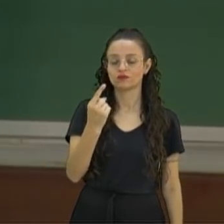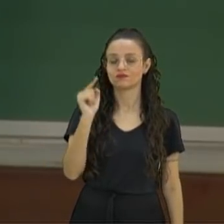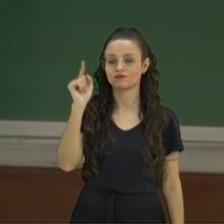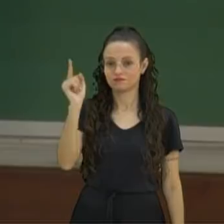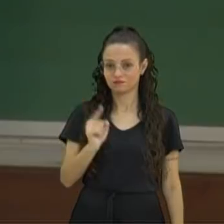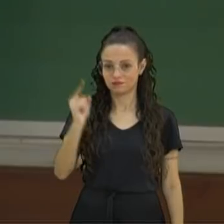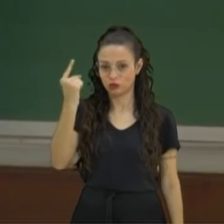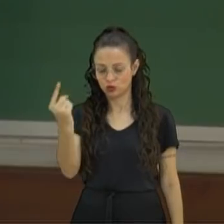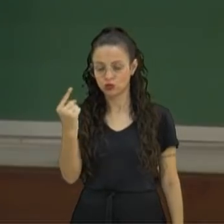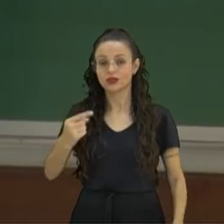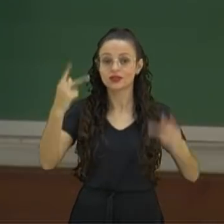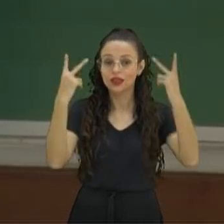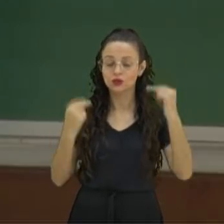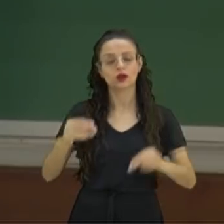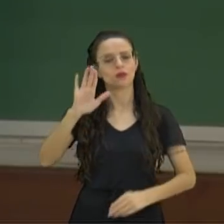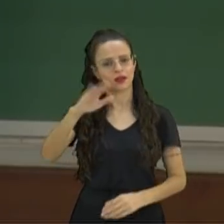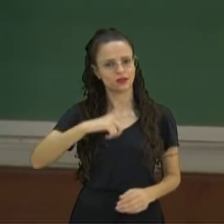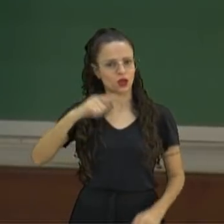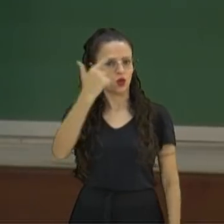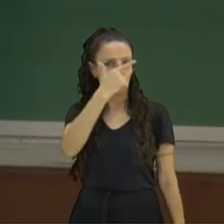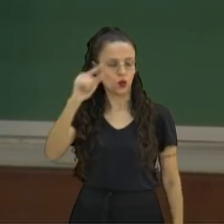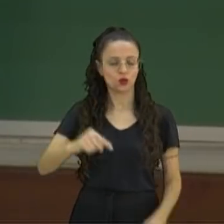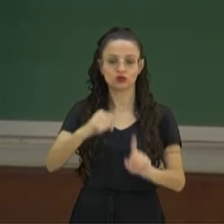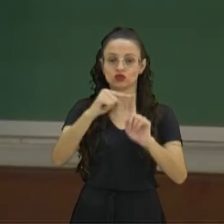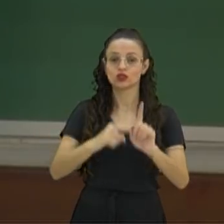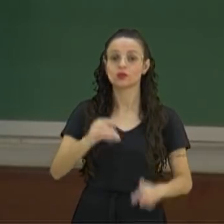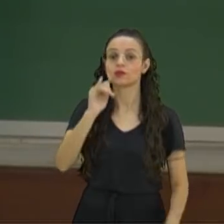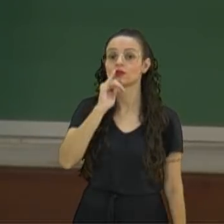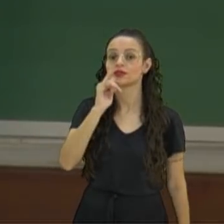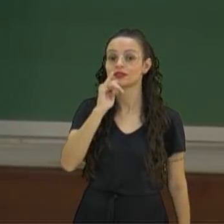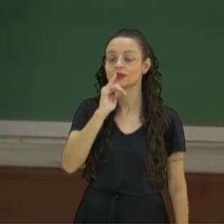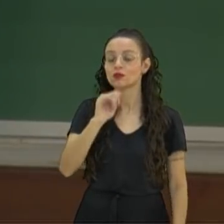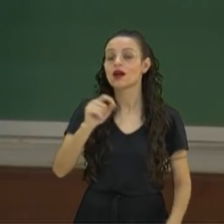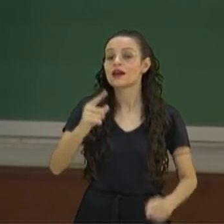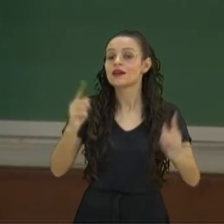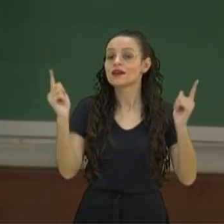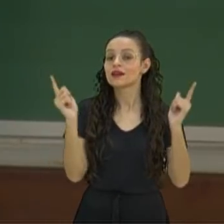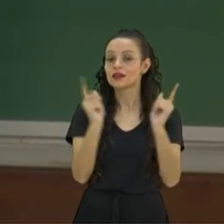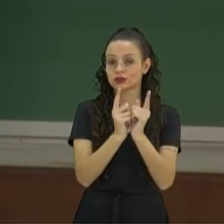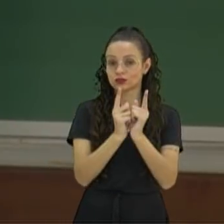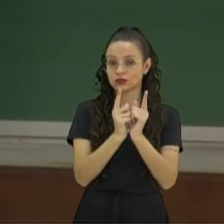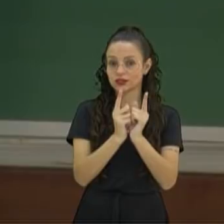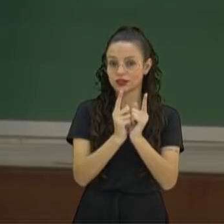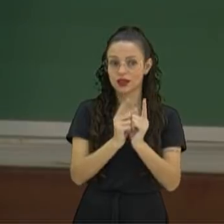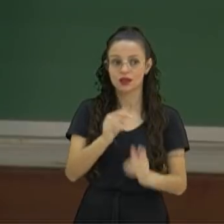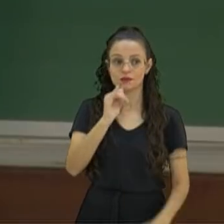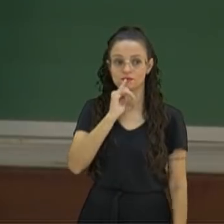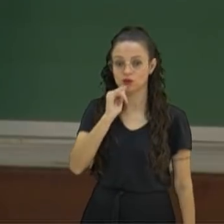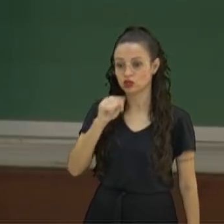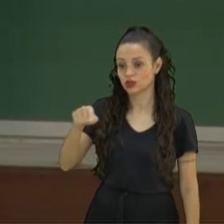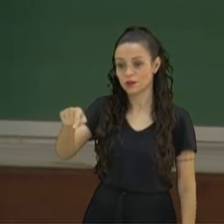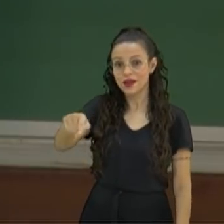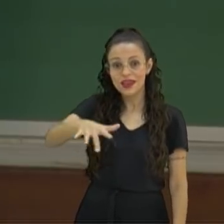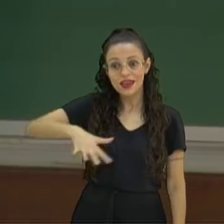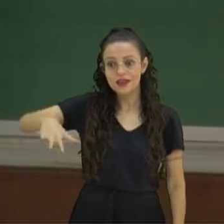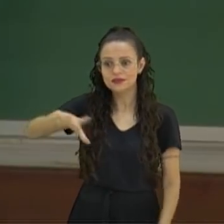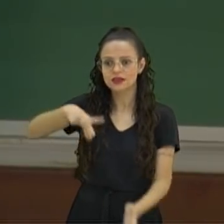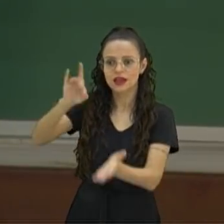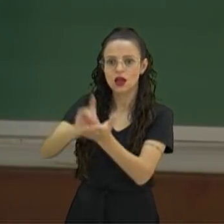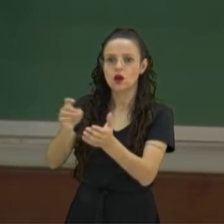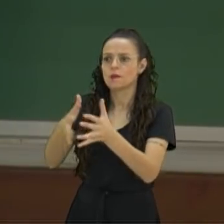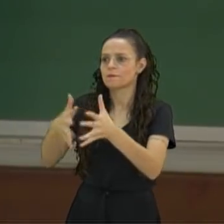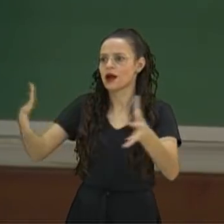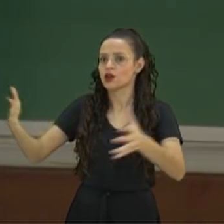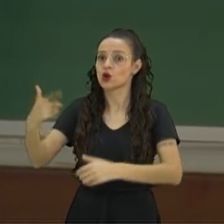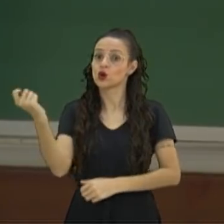natural. Agora, existem outras formas. Por exemplo, a escala reduzida. O que eu vou ter? Quando o tamanho real é maior do que a